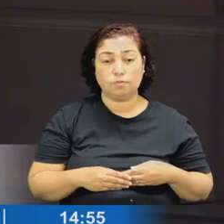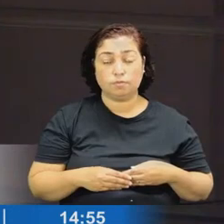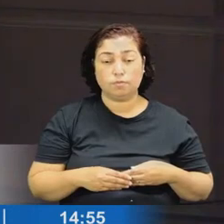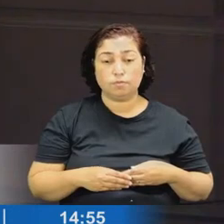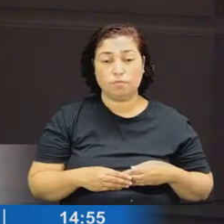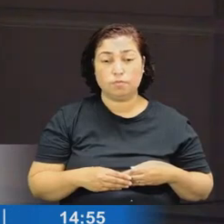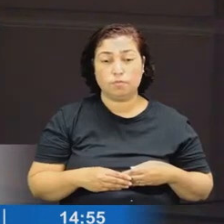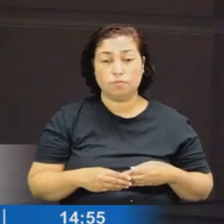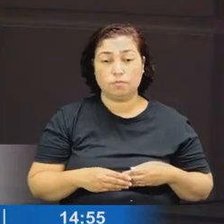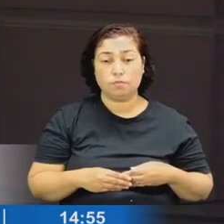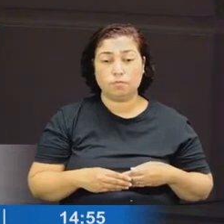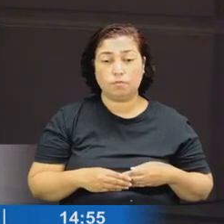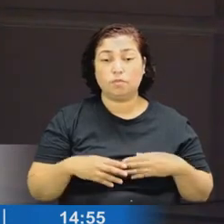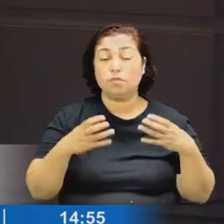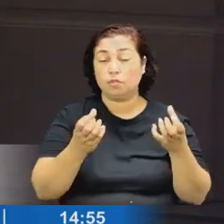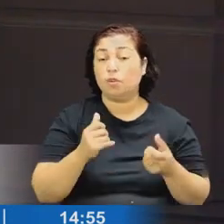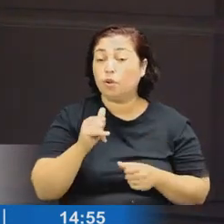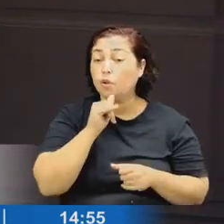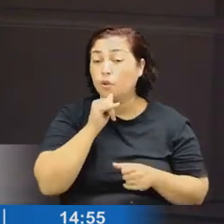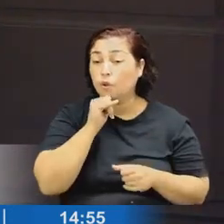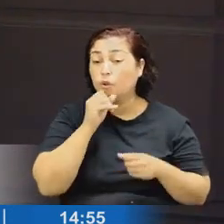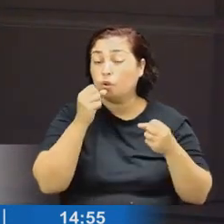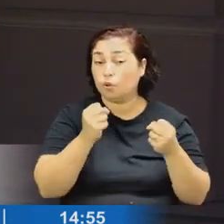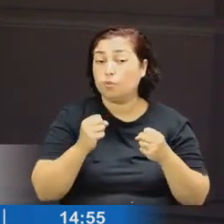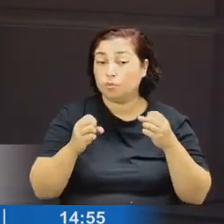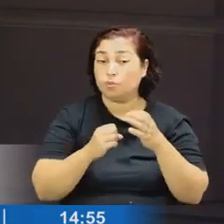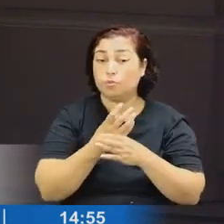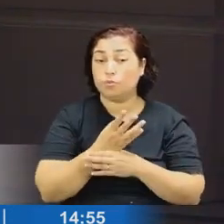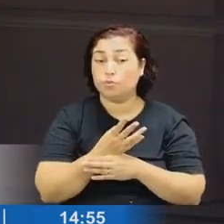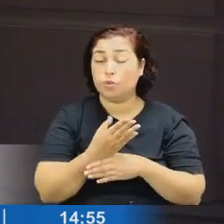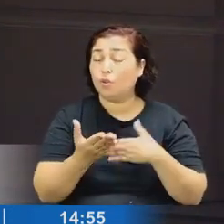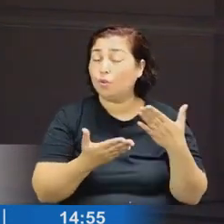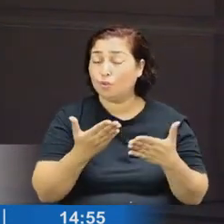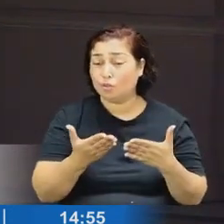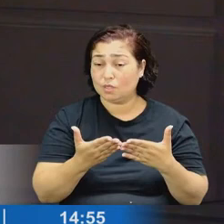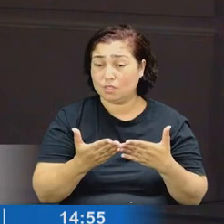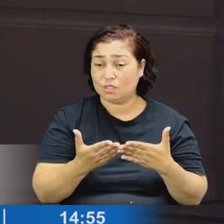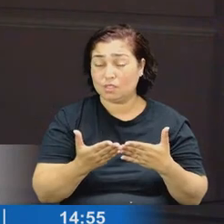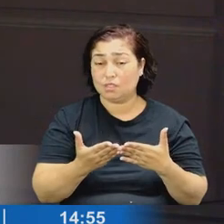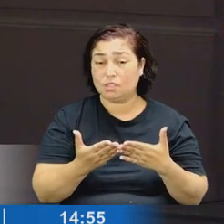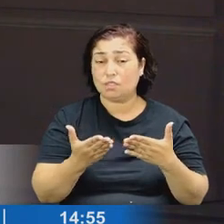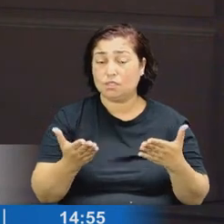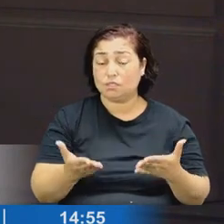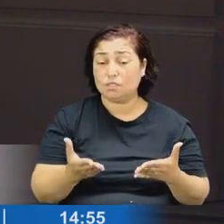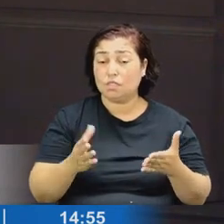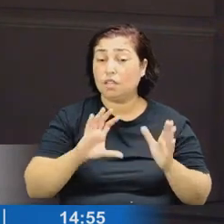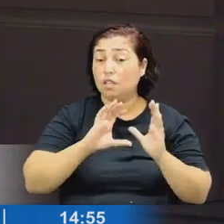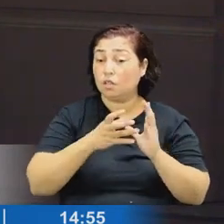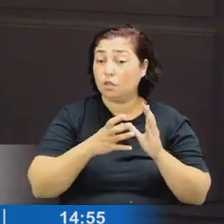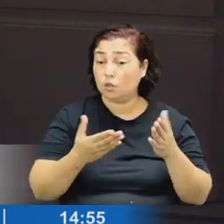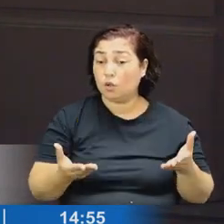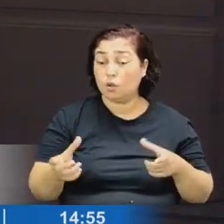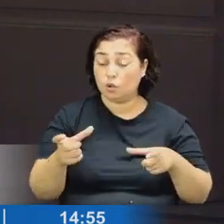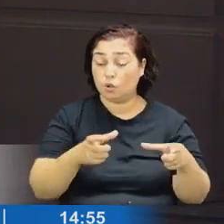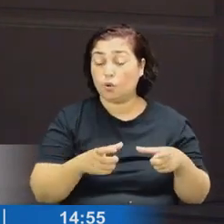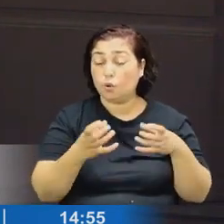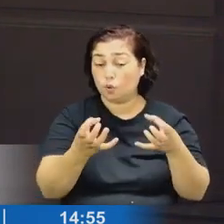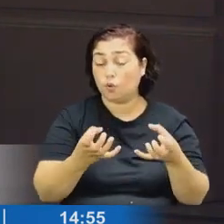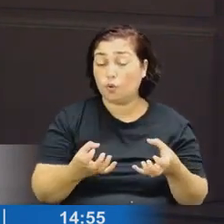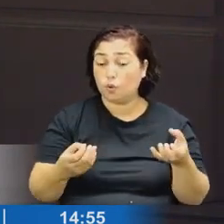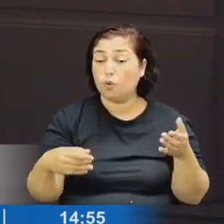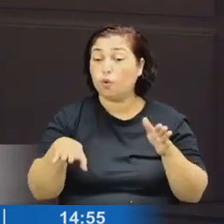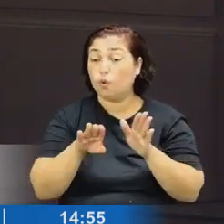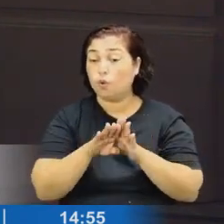Sim Sim Não mas aí que eu tô querendo dizer um exemplo que é o seguinte você pode criar qualquer coisa aí depende do parlamentar né aonde que ele quer